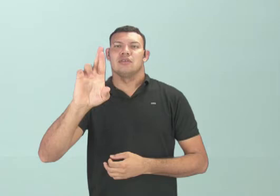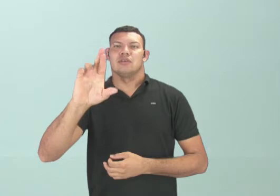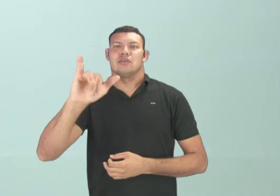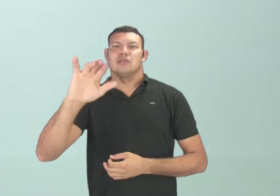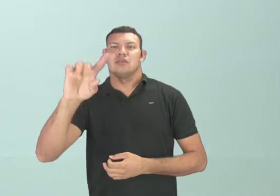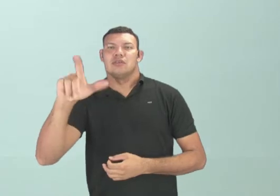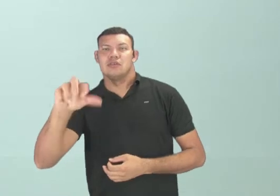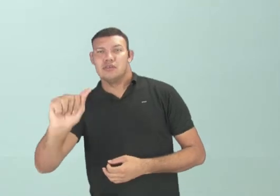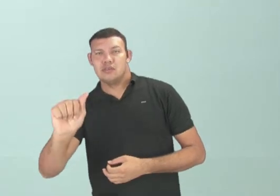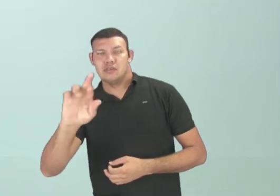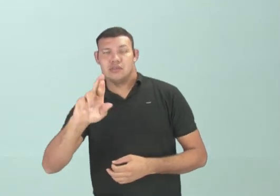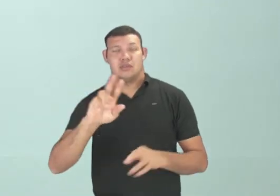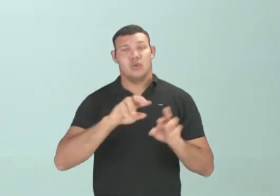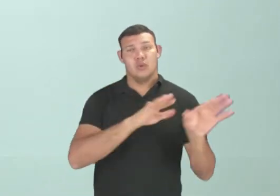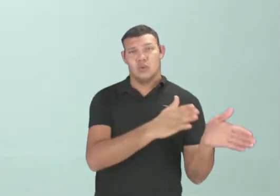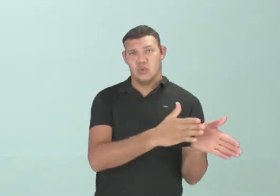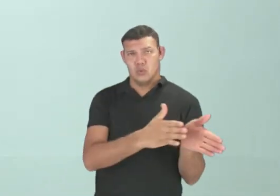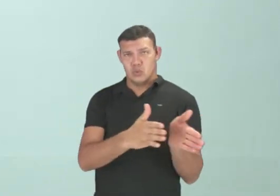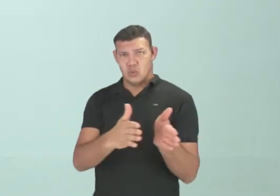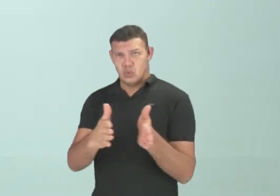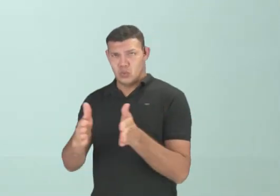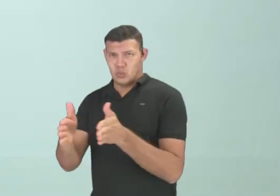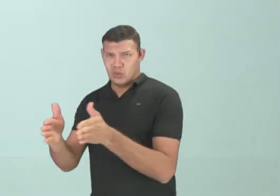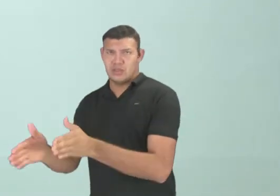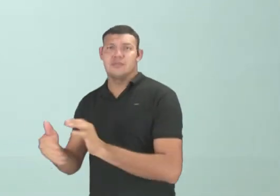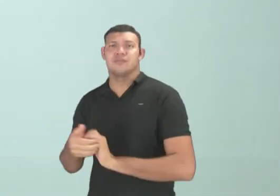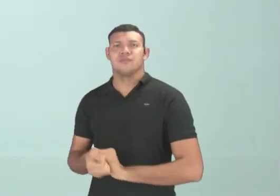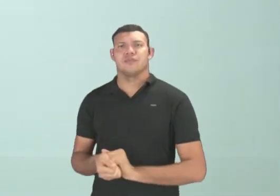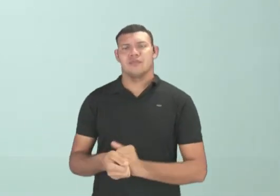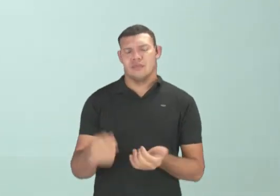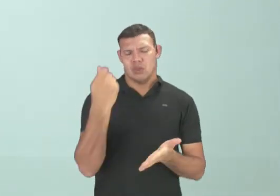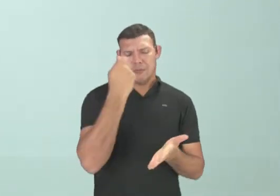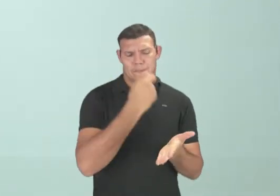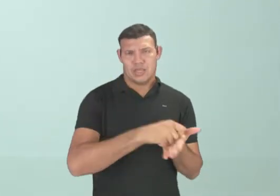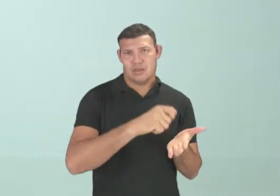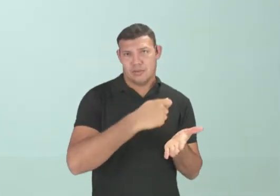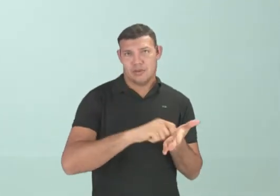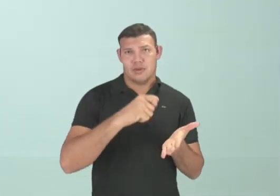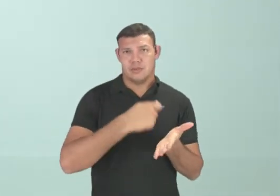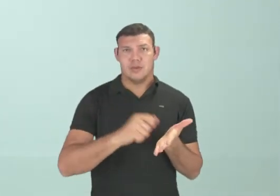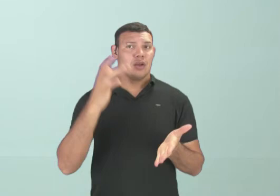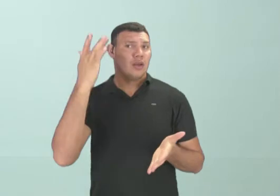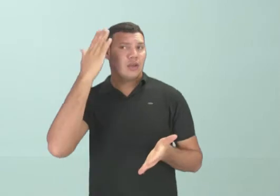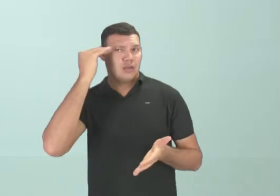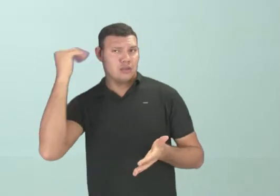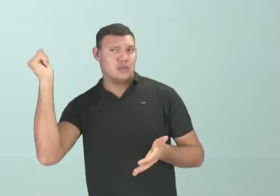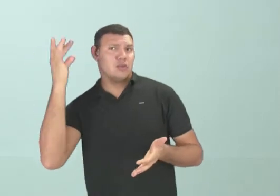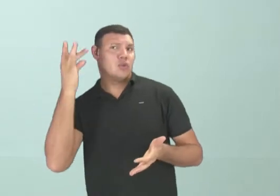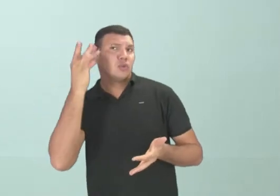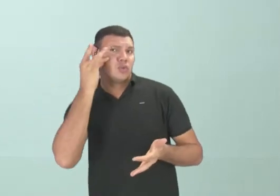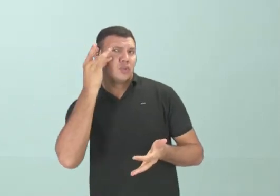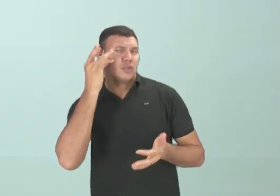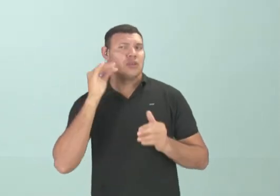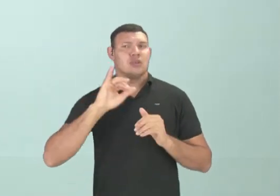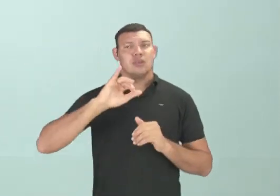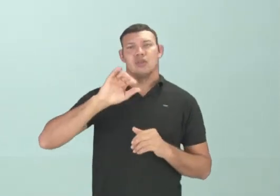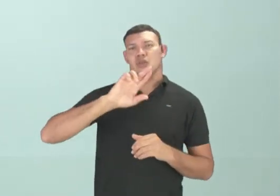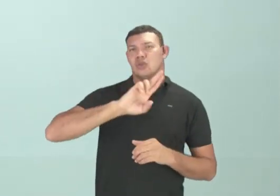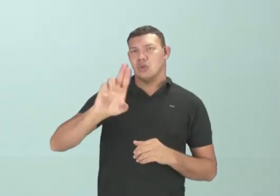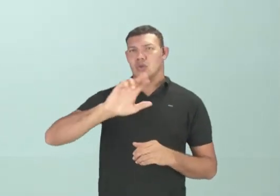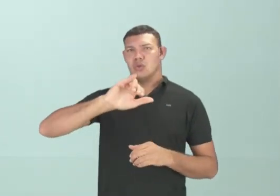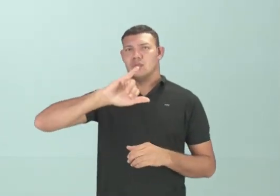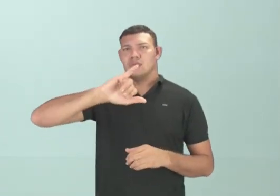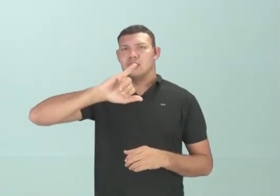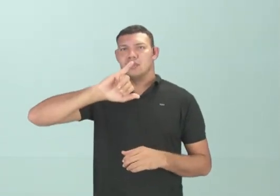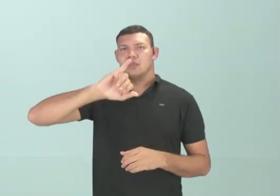né? Então, nós temos um autor humanista chamado Gil Vicente. Ele escreveu um